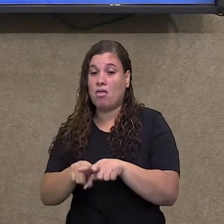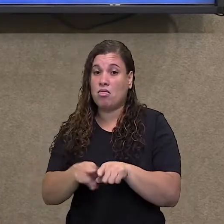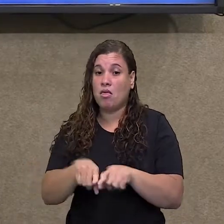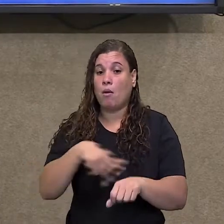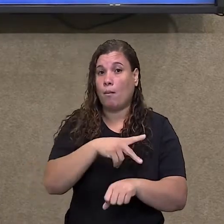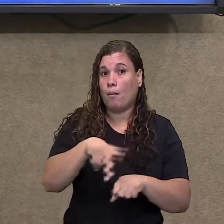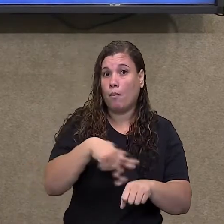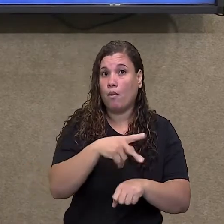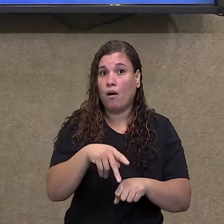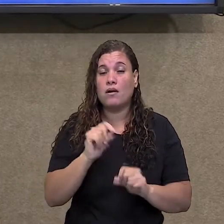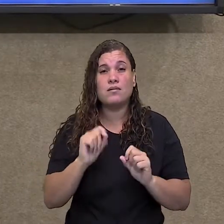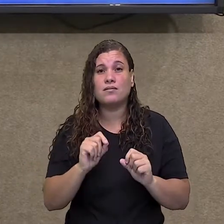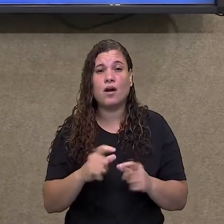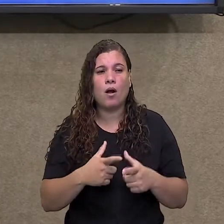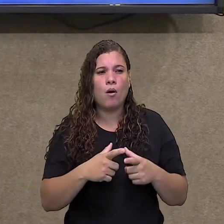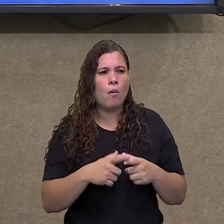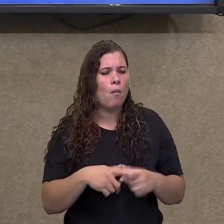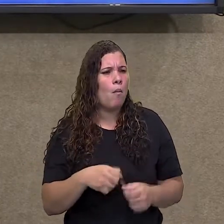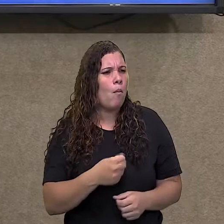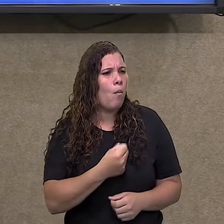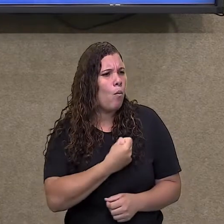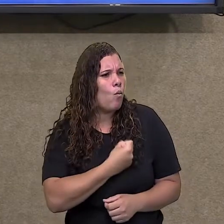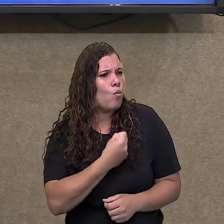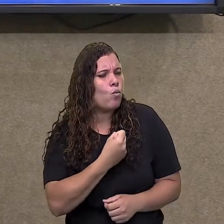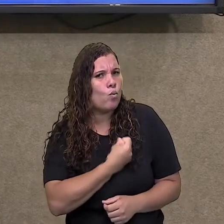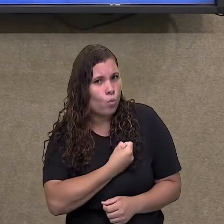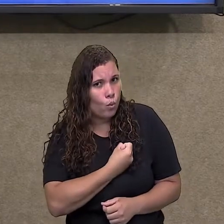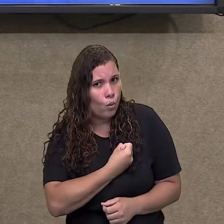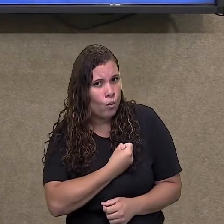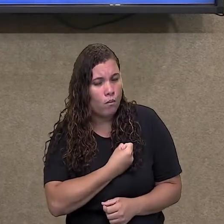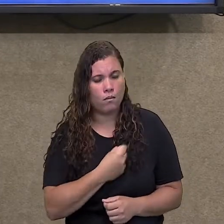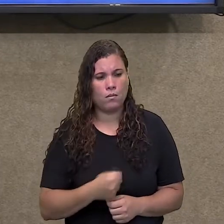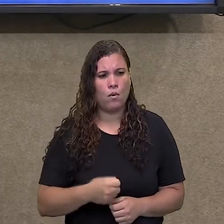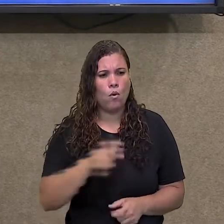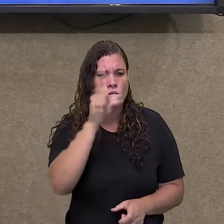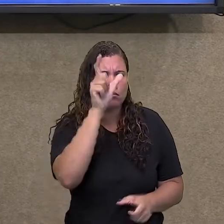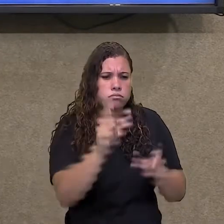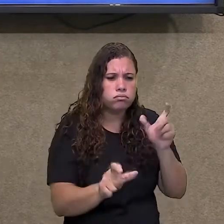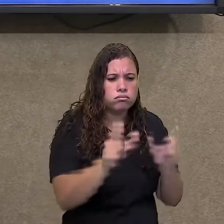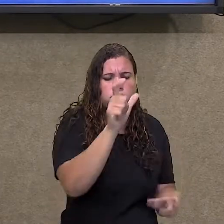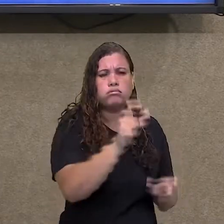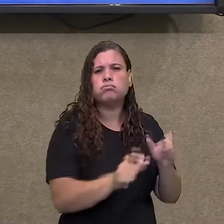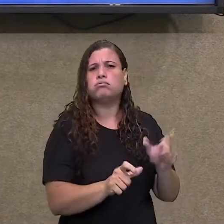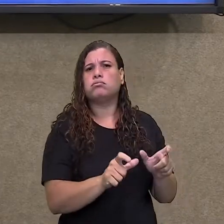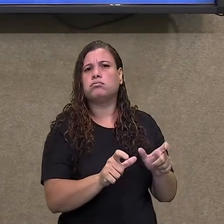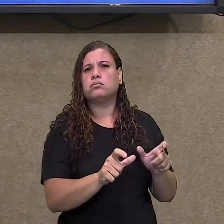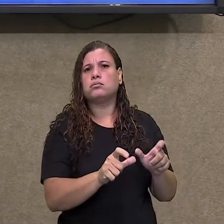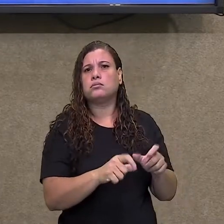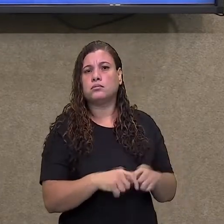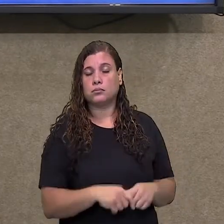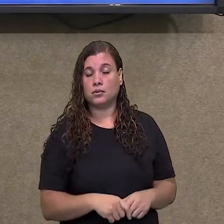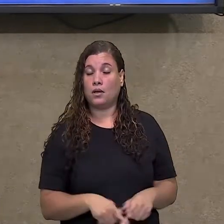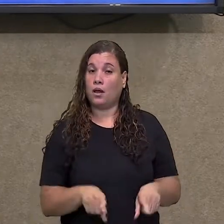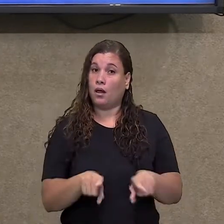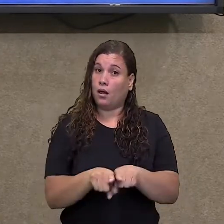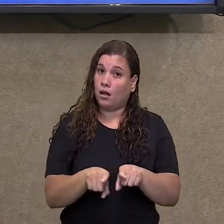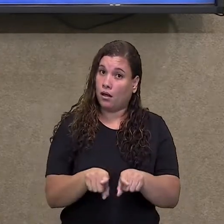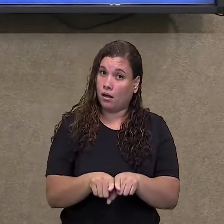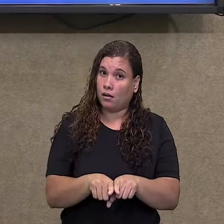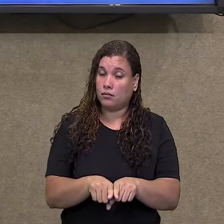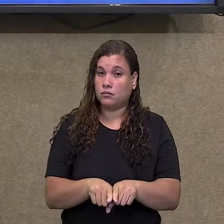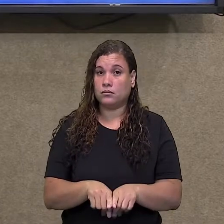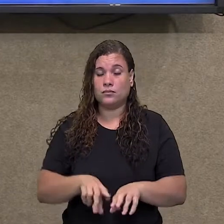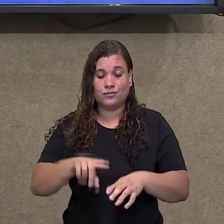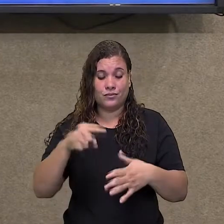quantidade de pessoas, né, que se aglomeraram, que se juntaram ali numa determinada região.